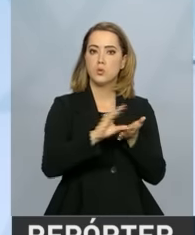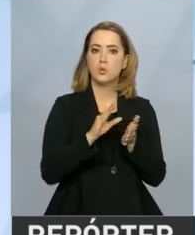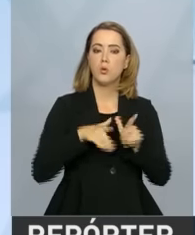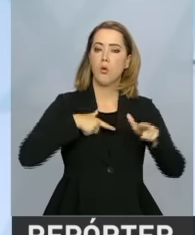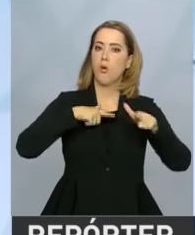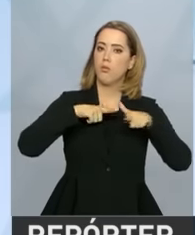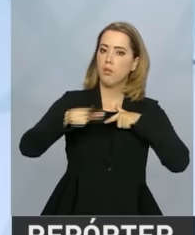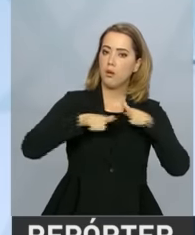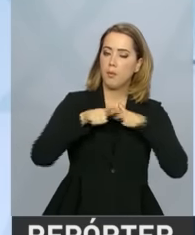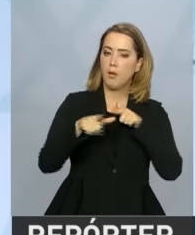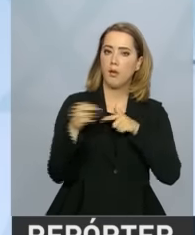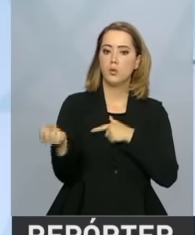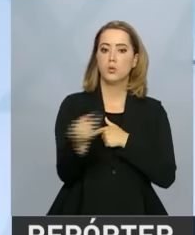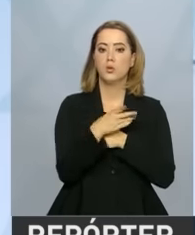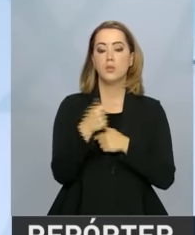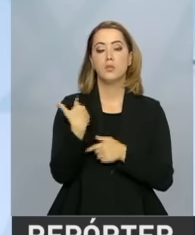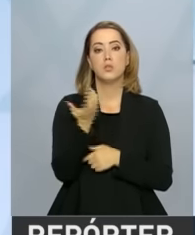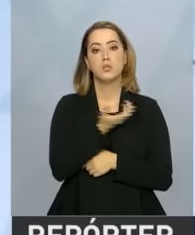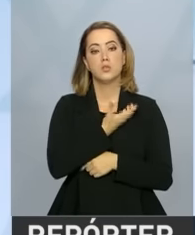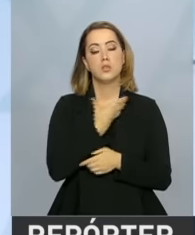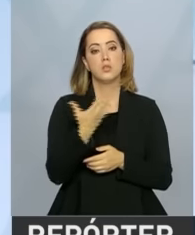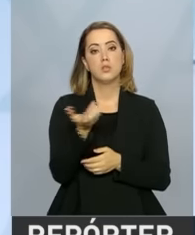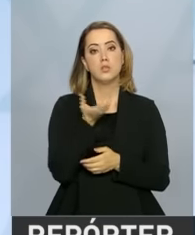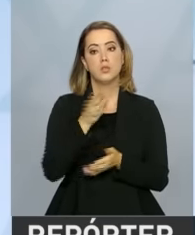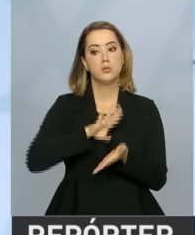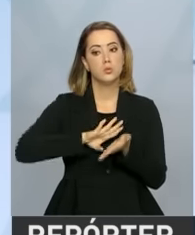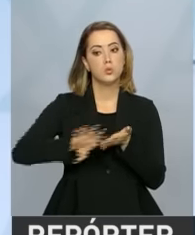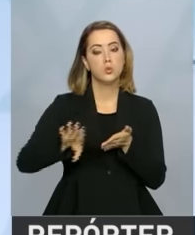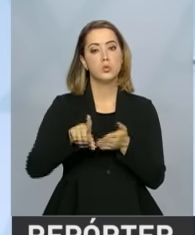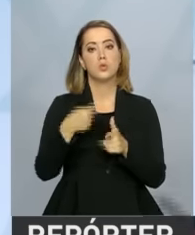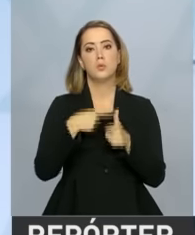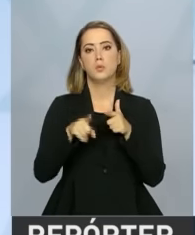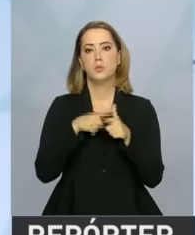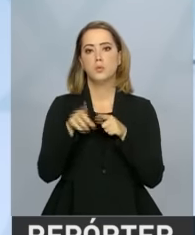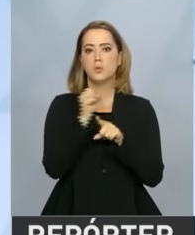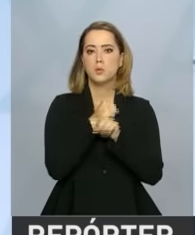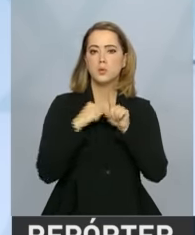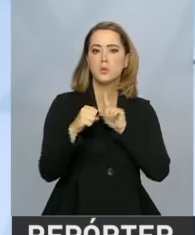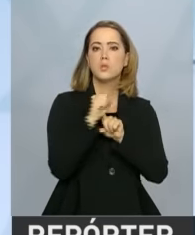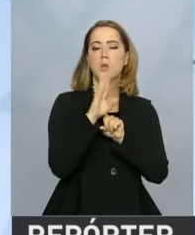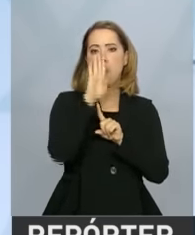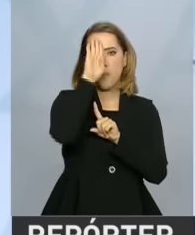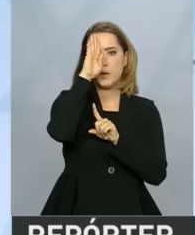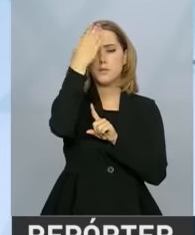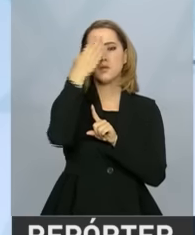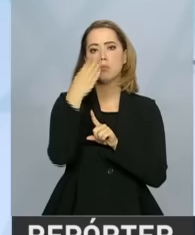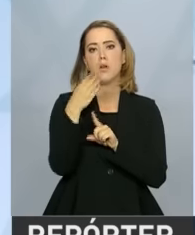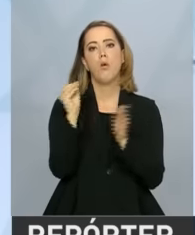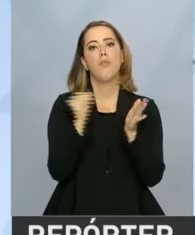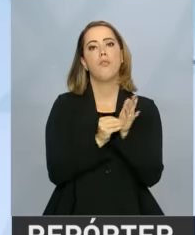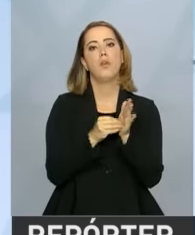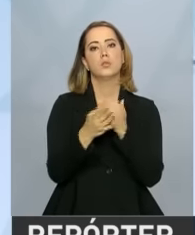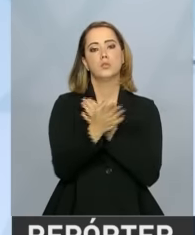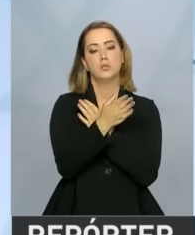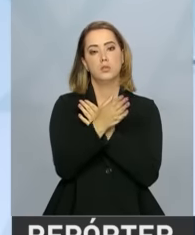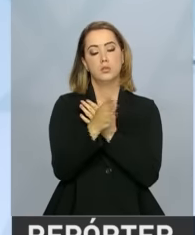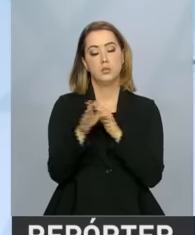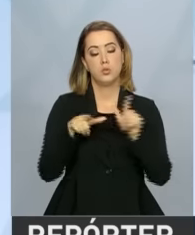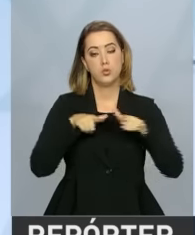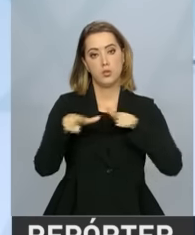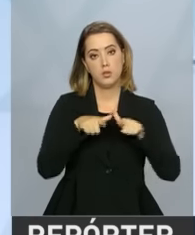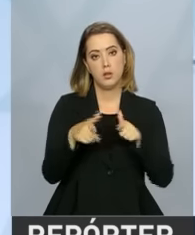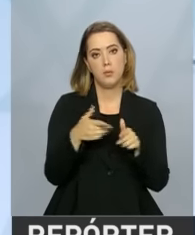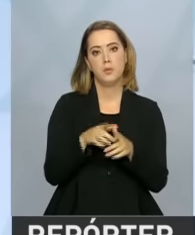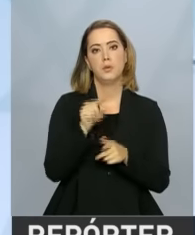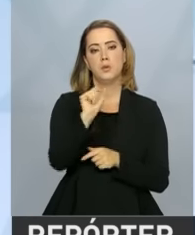investimento. Nós queremos tirar o país do seu problema social. E o principal problema social é o emprego. Portanto, não